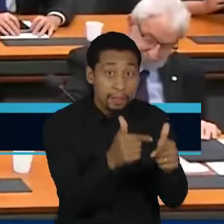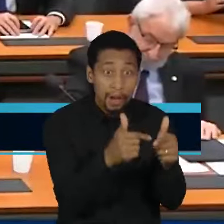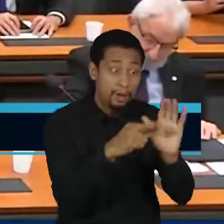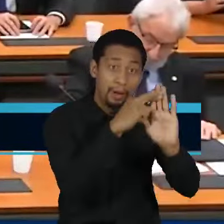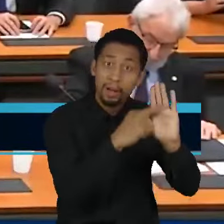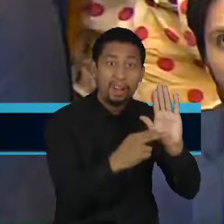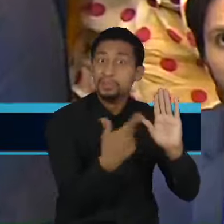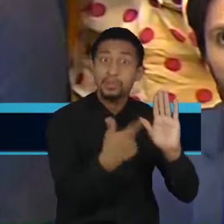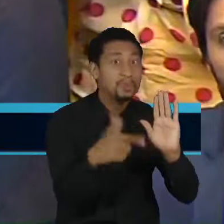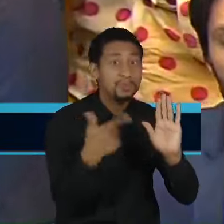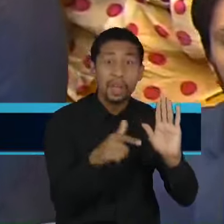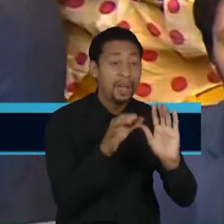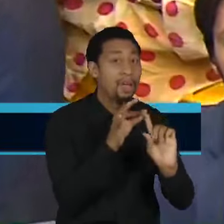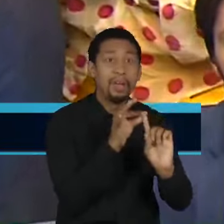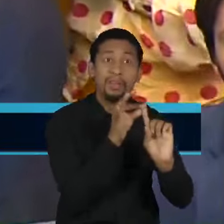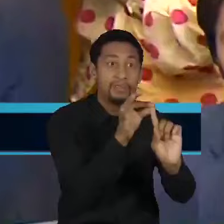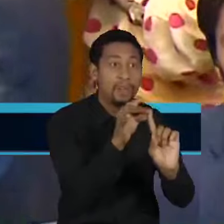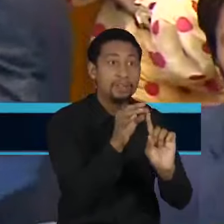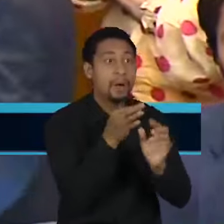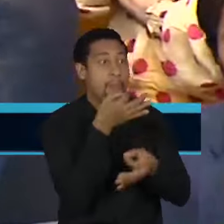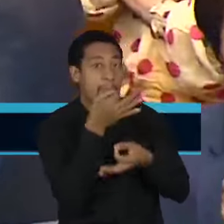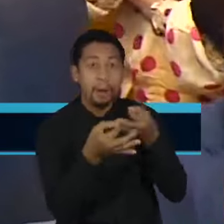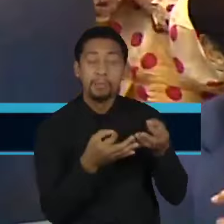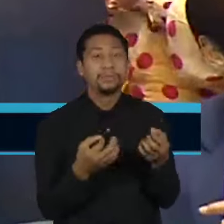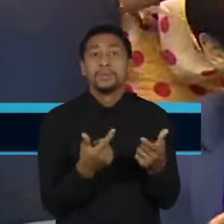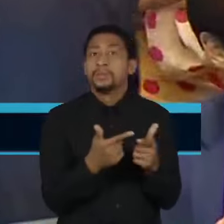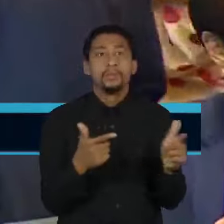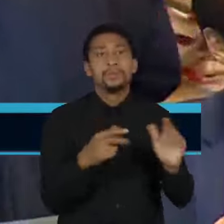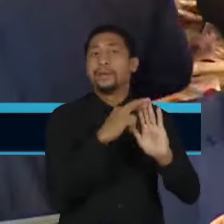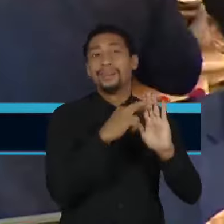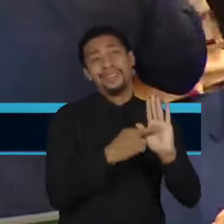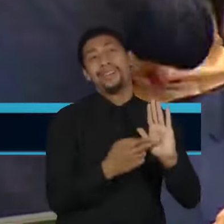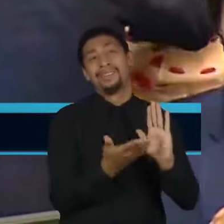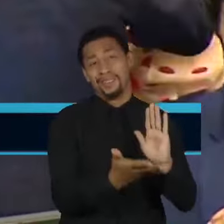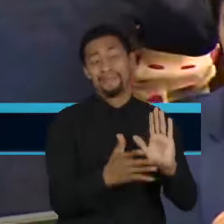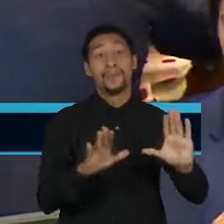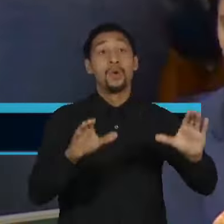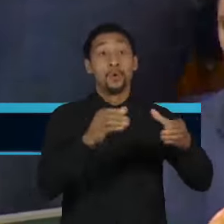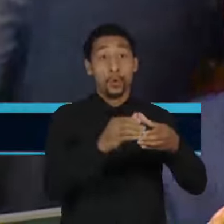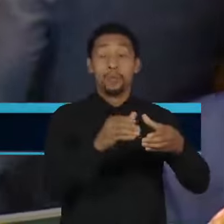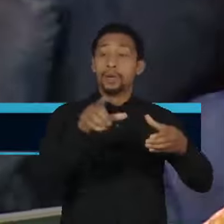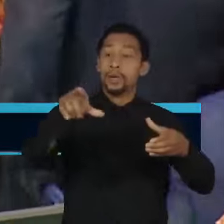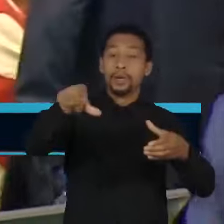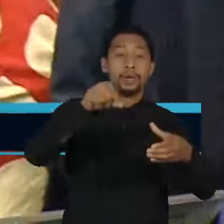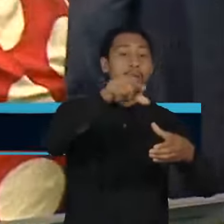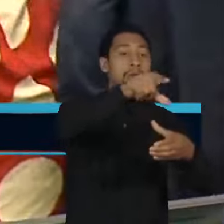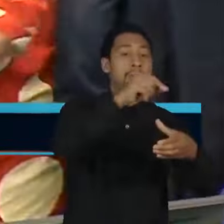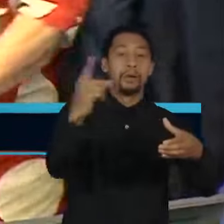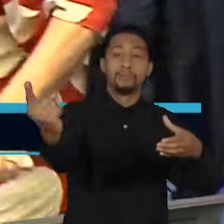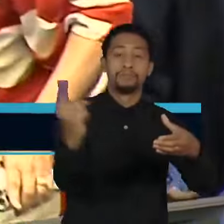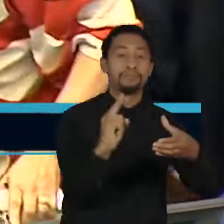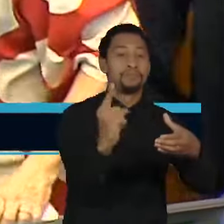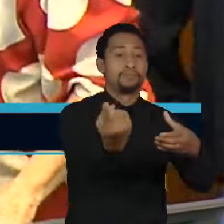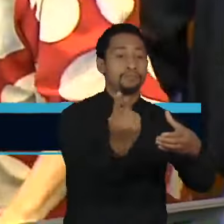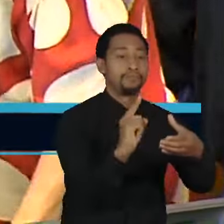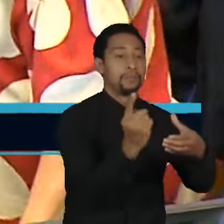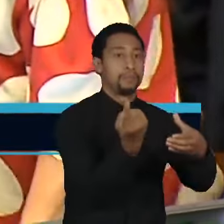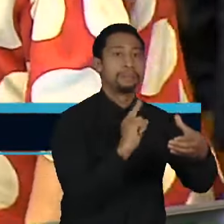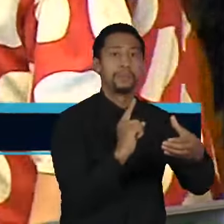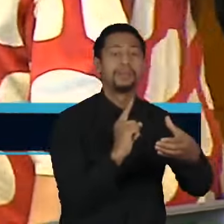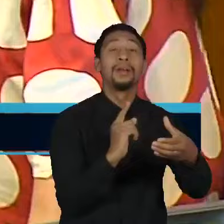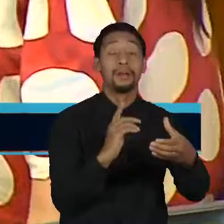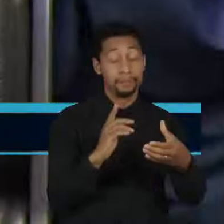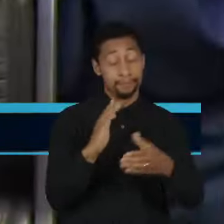defina as indicações e a decisão sobre a composição do grupo parte exclusivamente de acordos firmados pelo